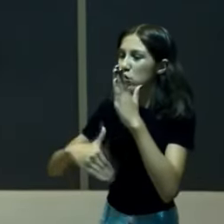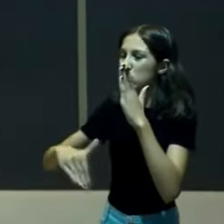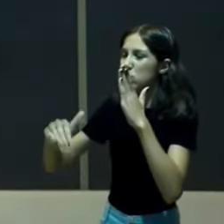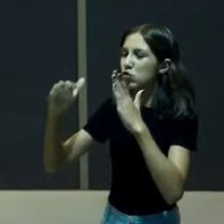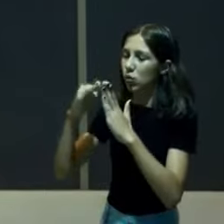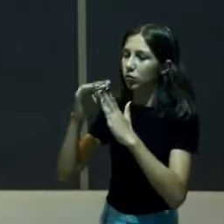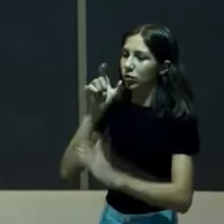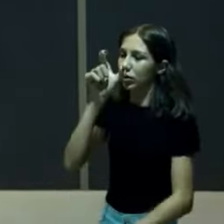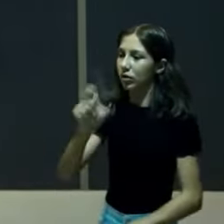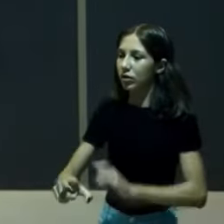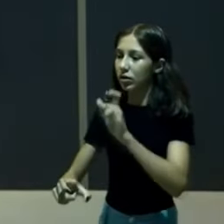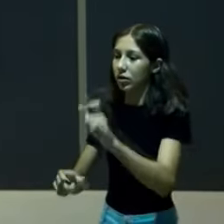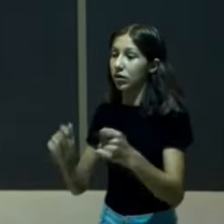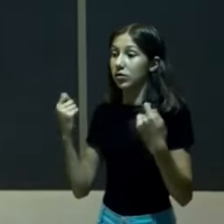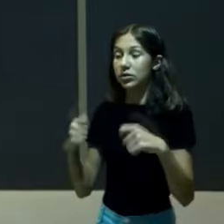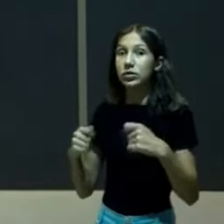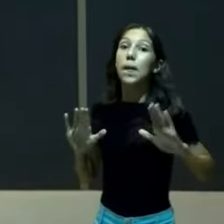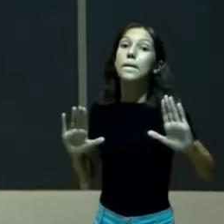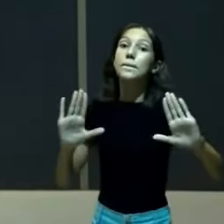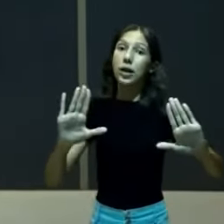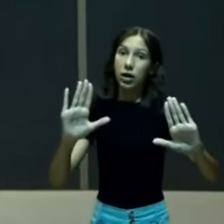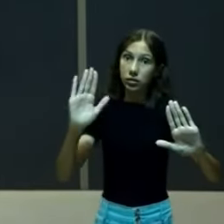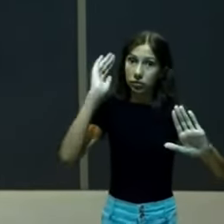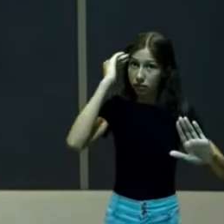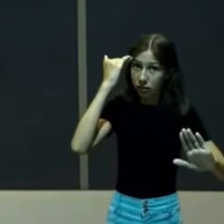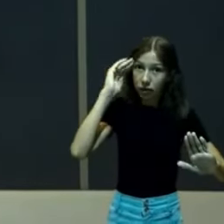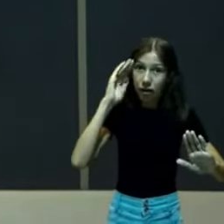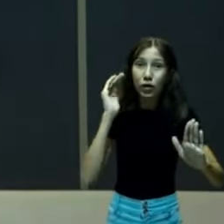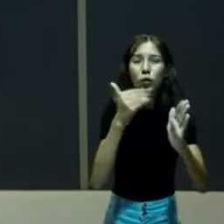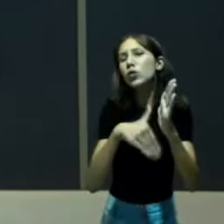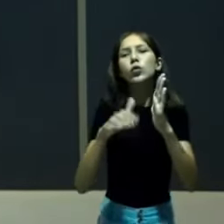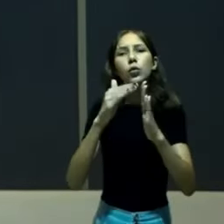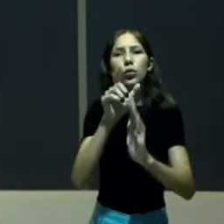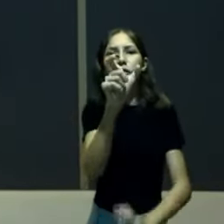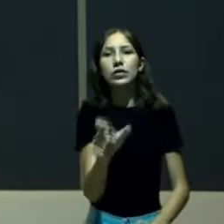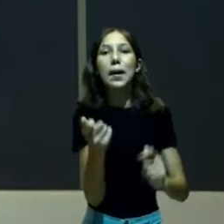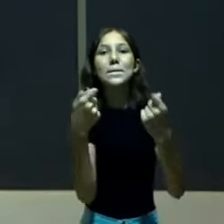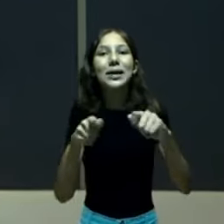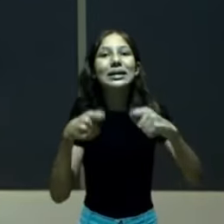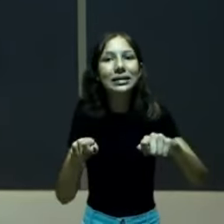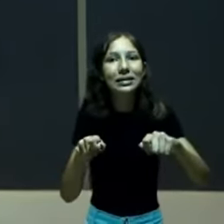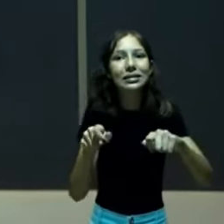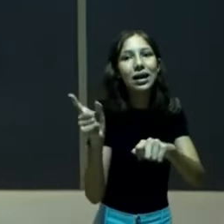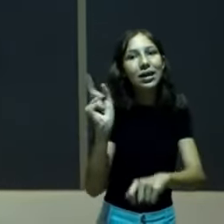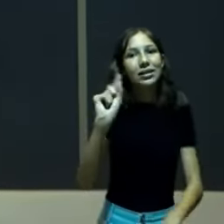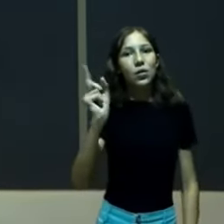Tudo o que eu preciso não é tudo o que eu quero. Há uma diferença muito grande nisso.